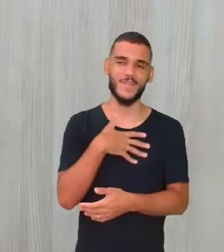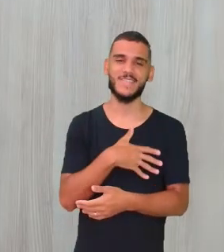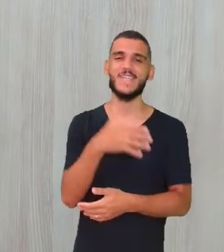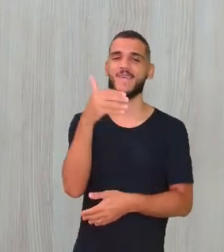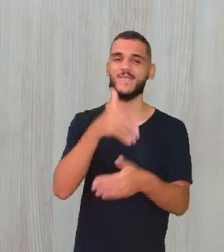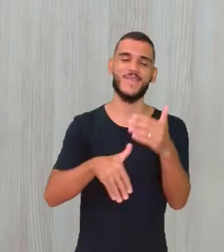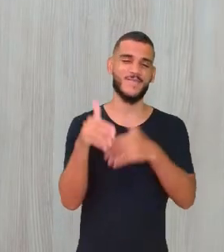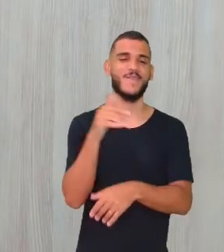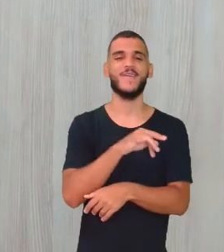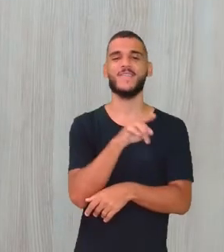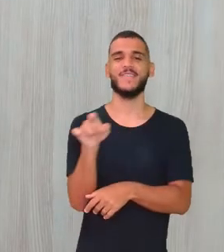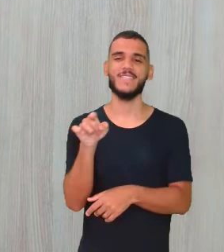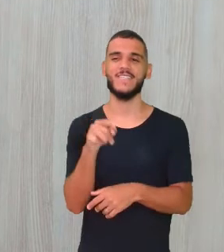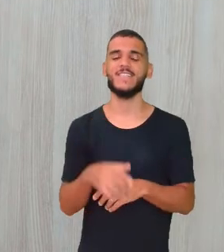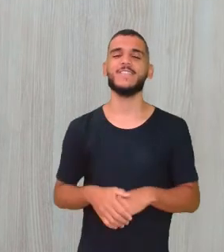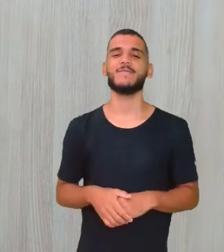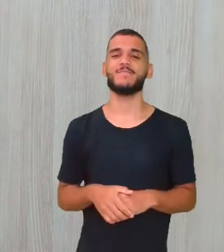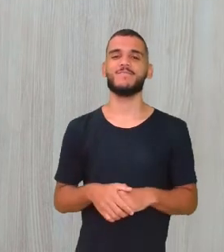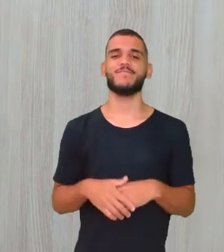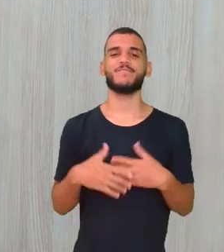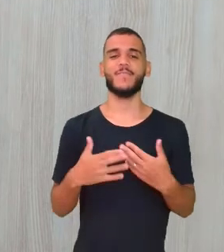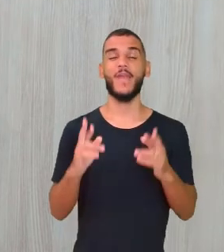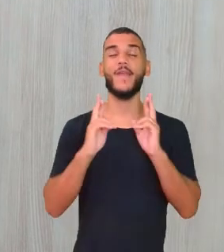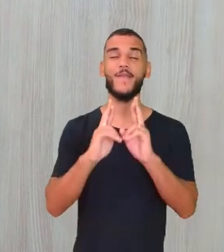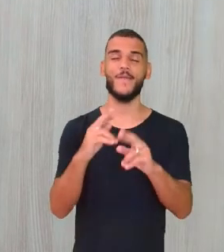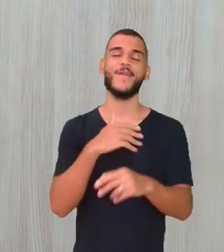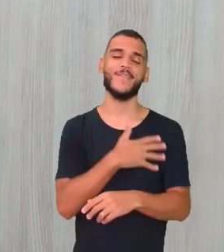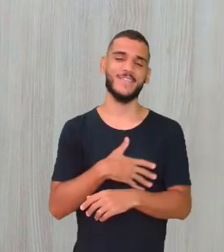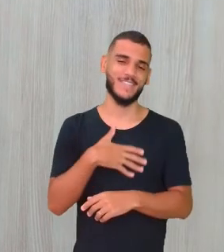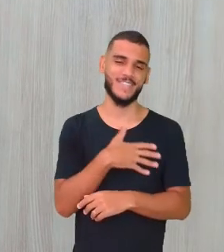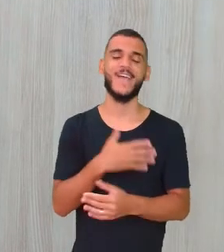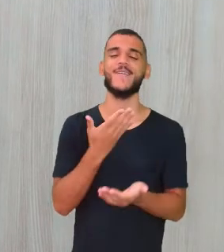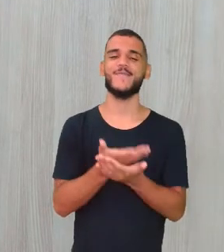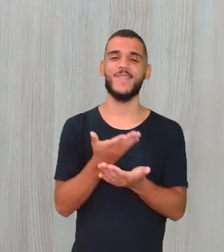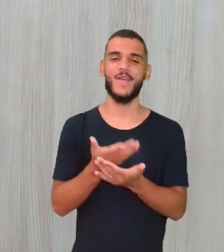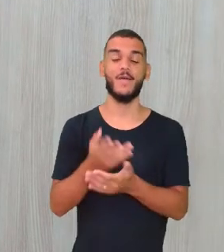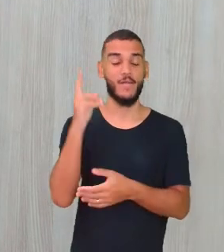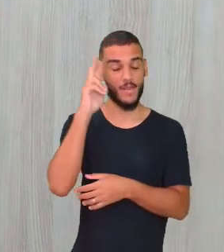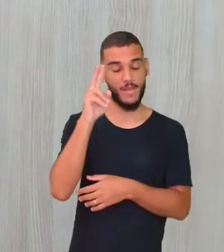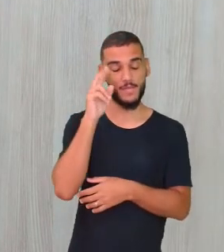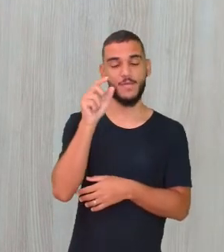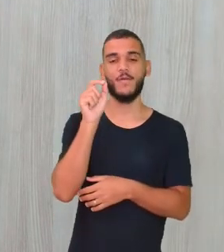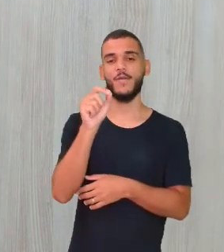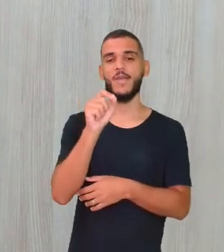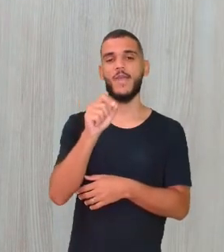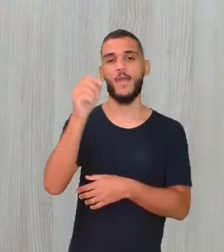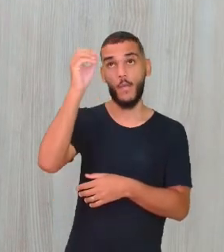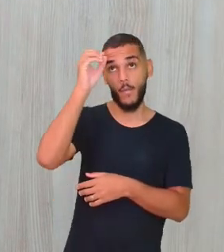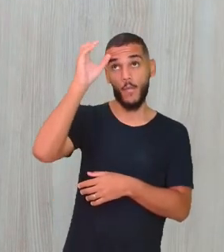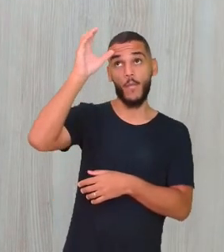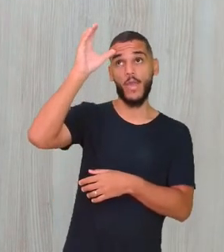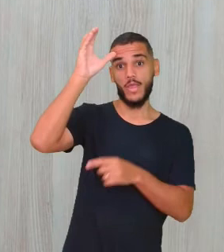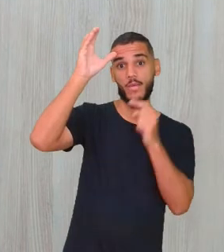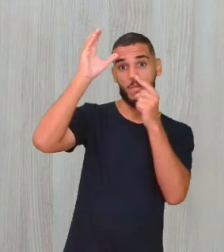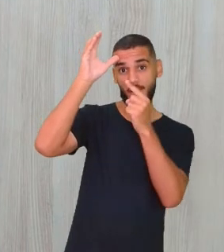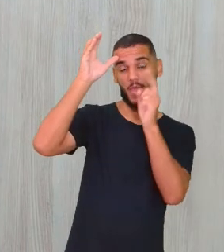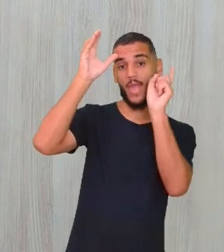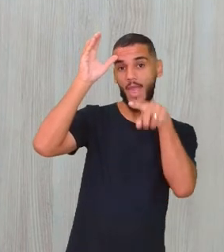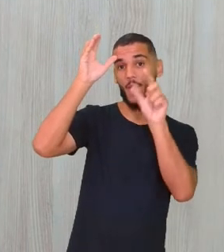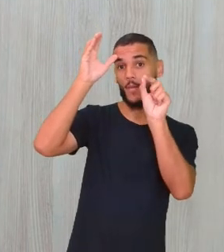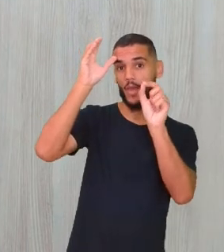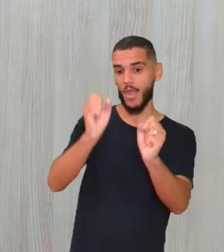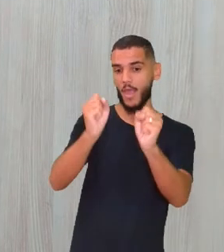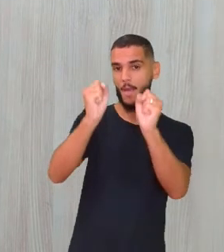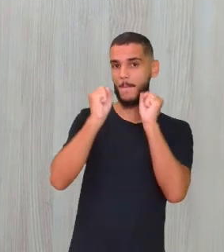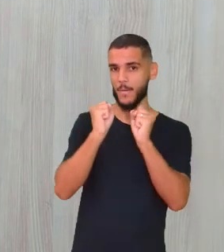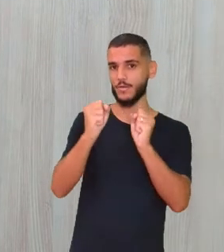aqui com vocês. Espero que vocês tenham gostado dessa aula e lembrem-se que conhecimento é poder, portanto, é